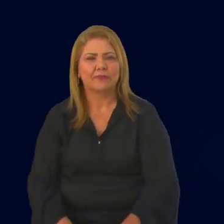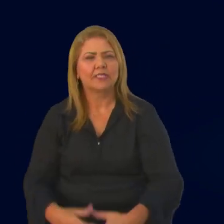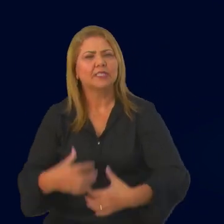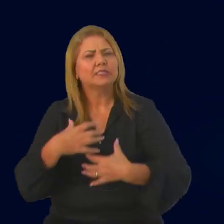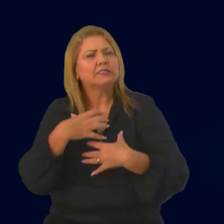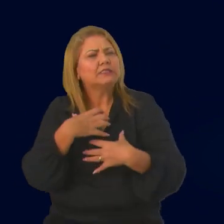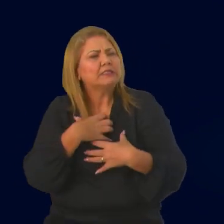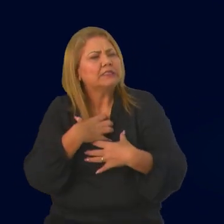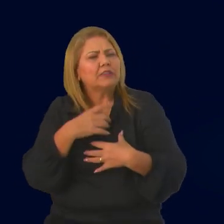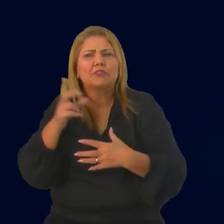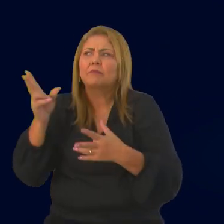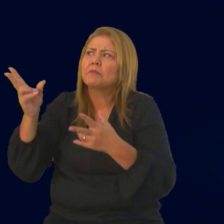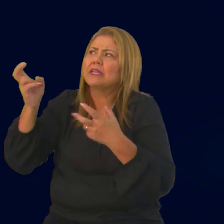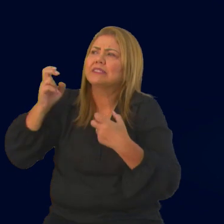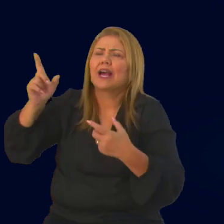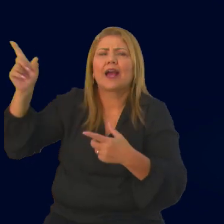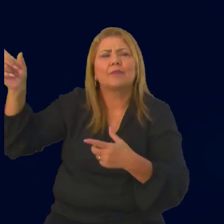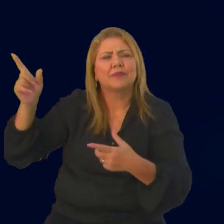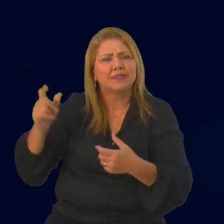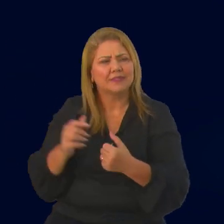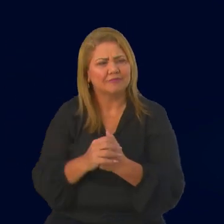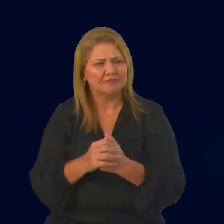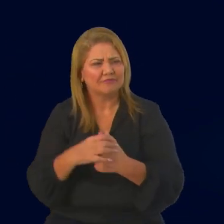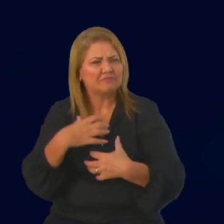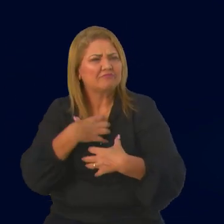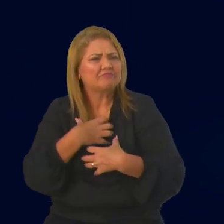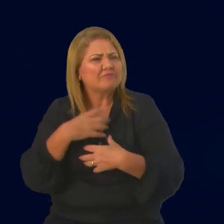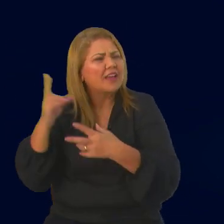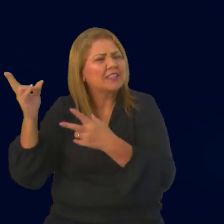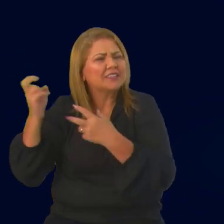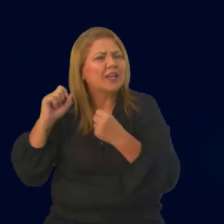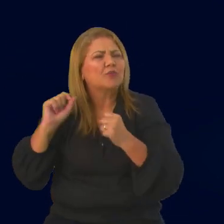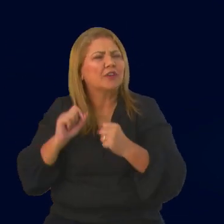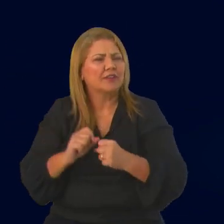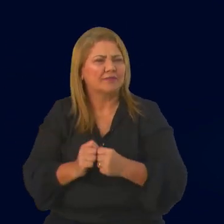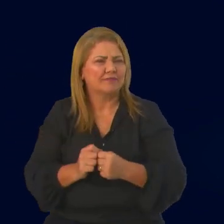sentimento vocês, ou que emoção vocês observam nessa foto?